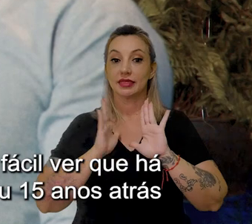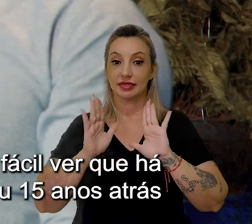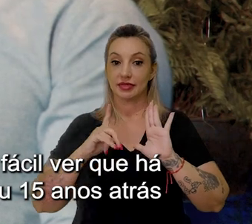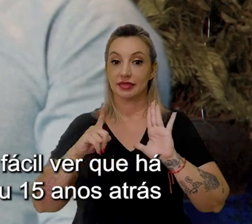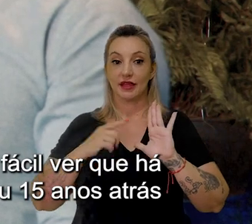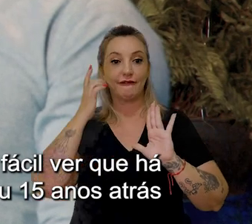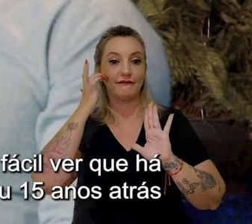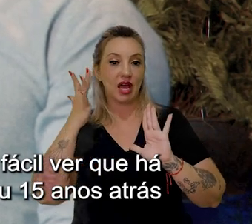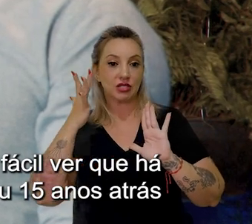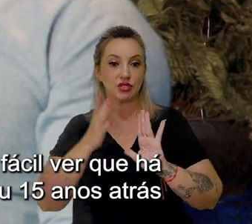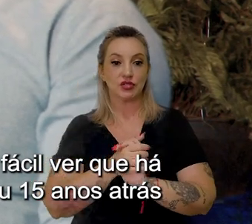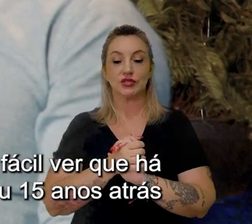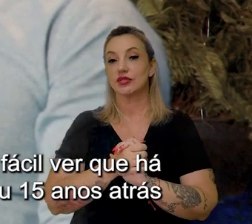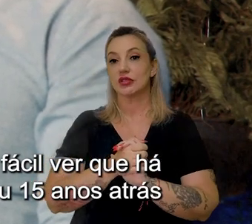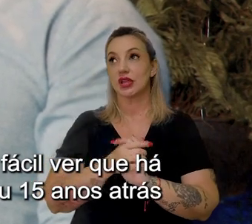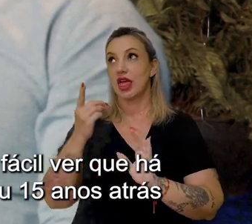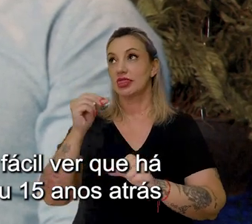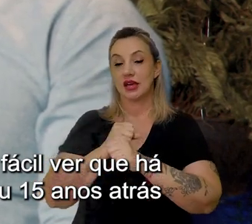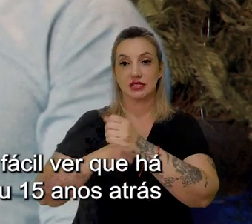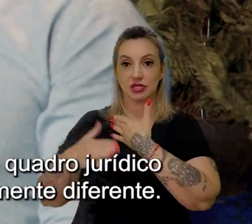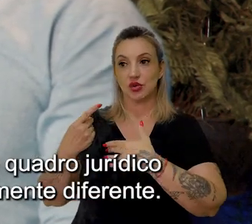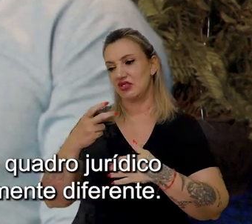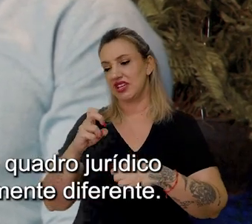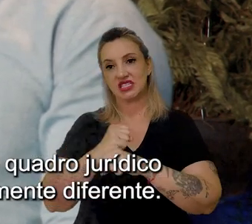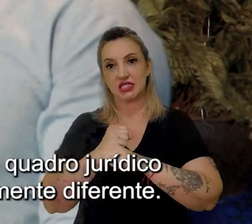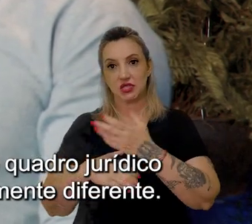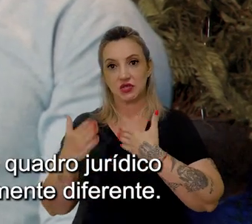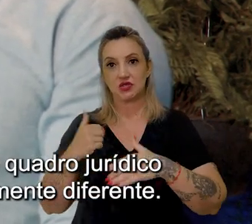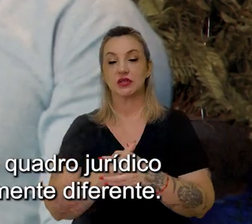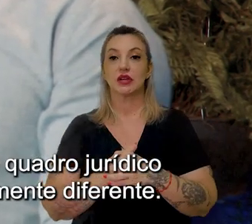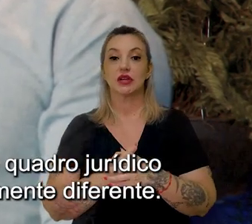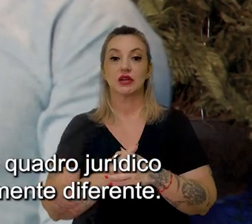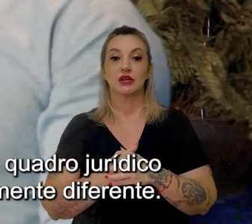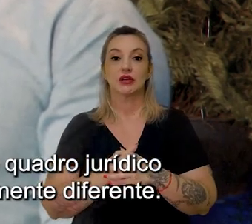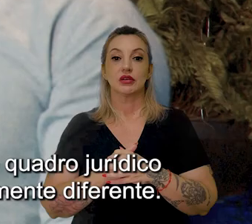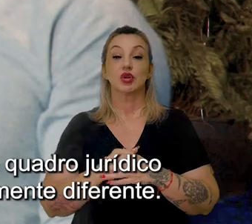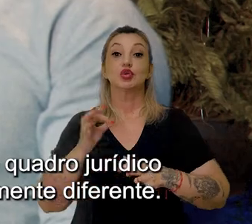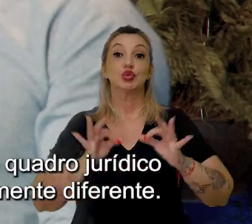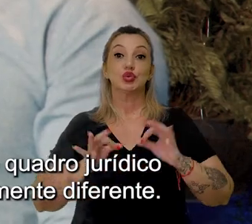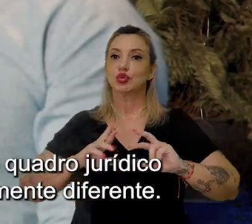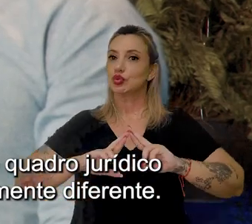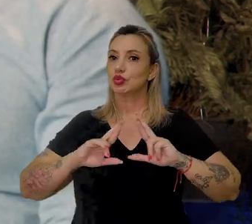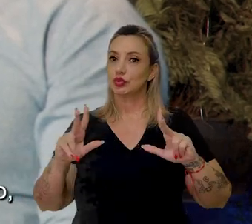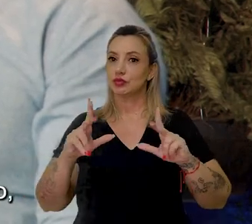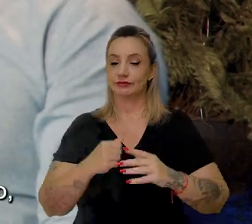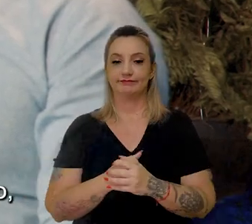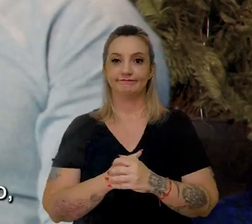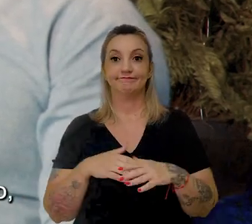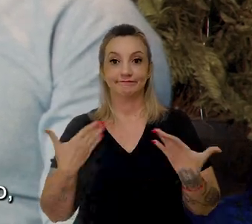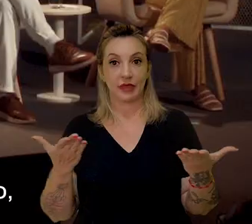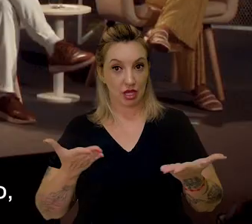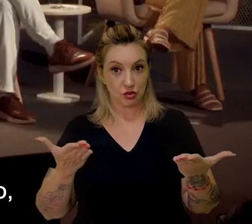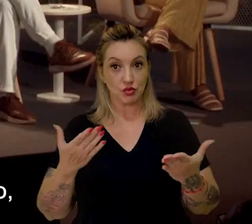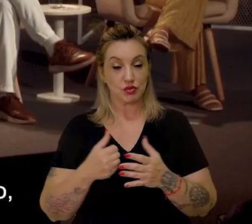é muito fácil ver que há 10 anos atrás ou 15 Anos Atrás a o quadro jurídico era completamente diferente então hoje